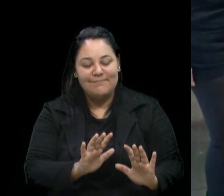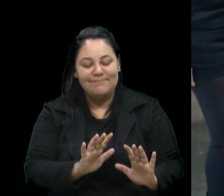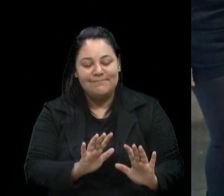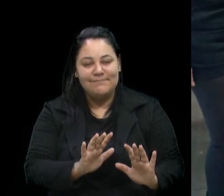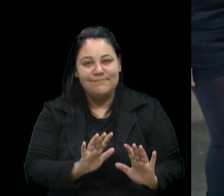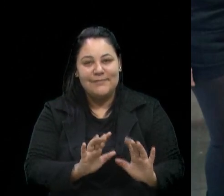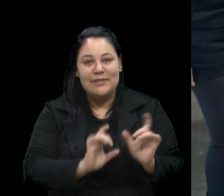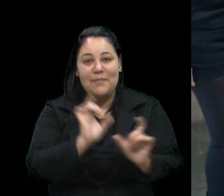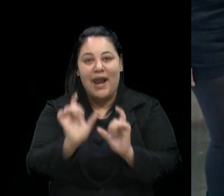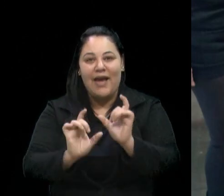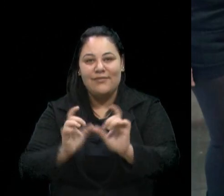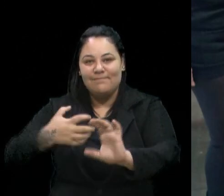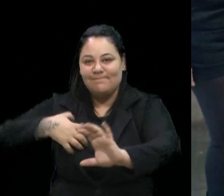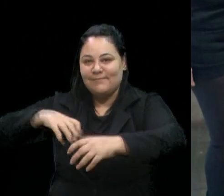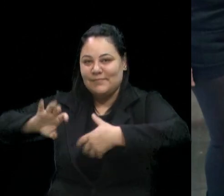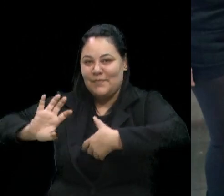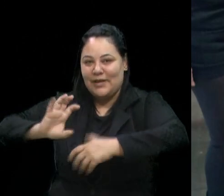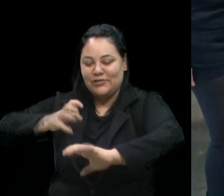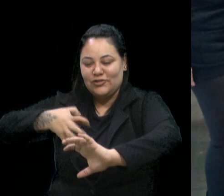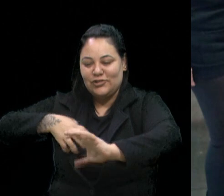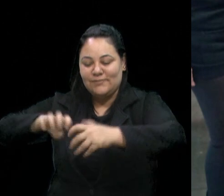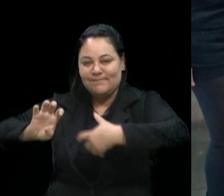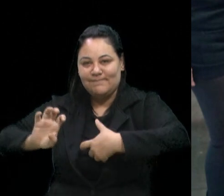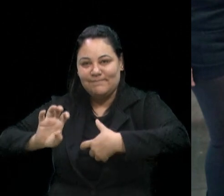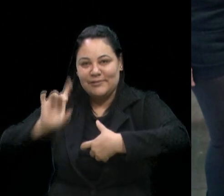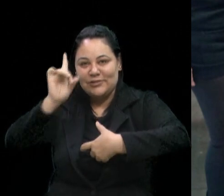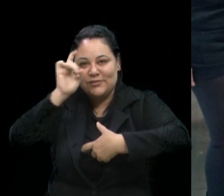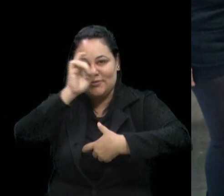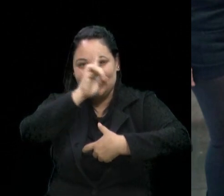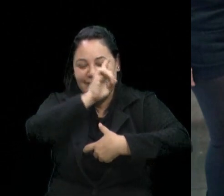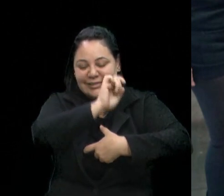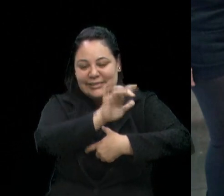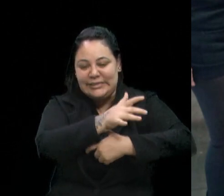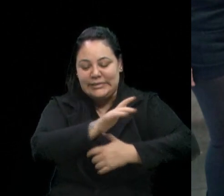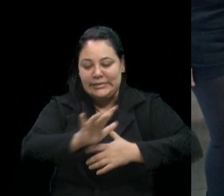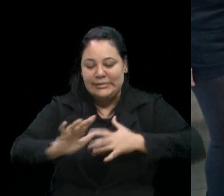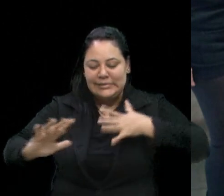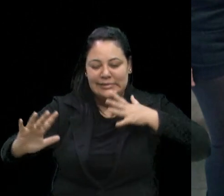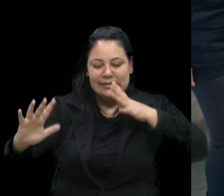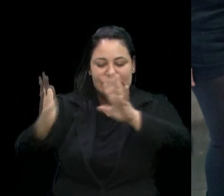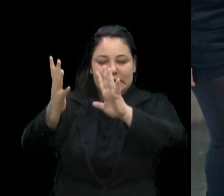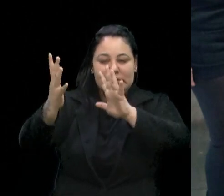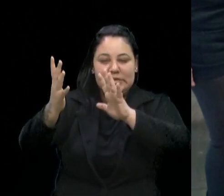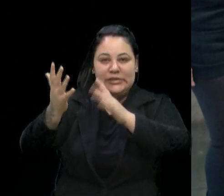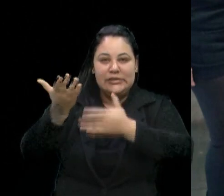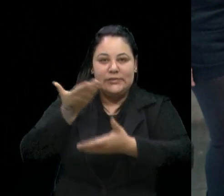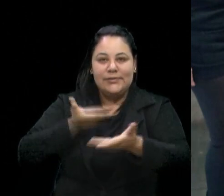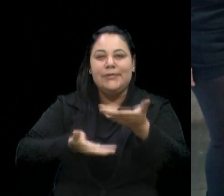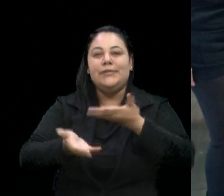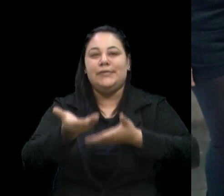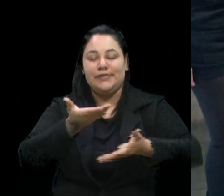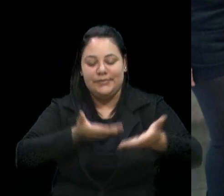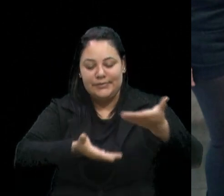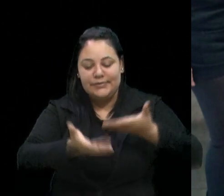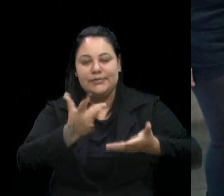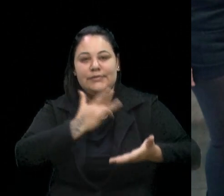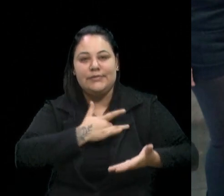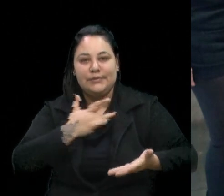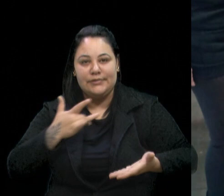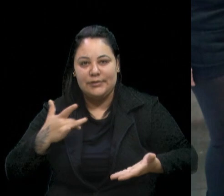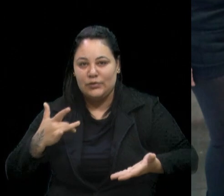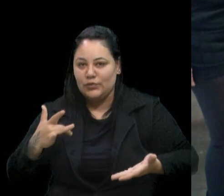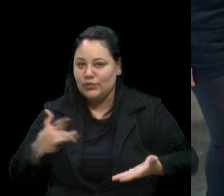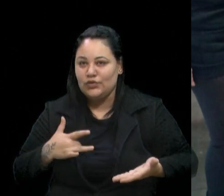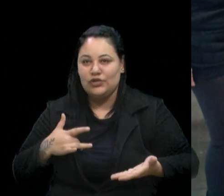pessoas, pelas dificuldades que muitas vezes encontram, seja num atendimento de saúde, em uma